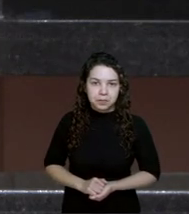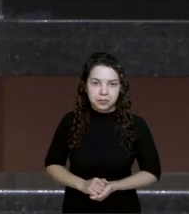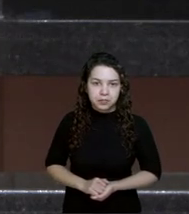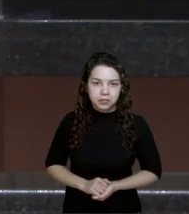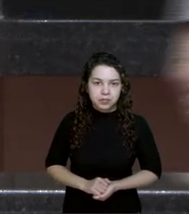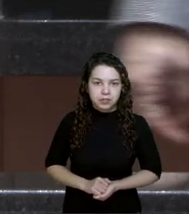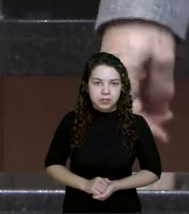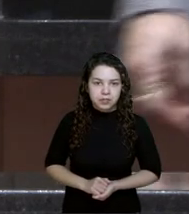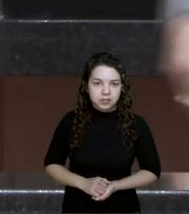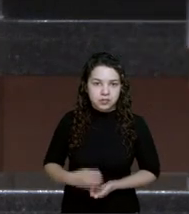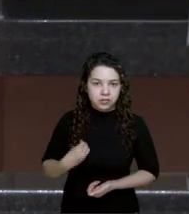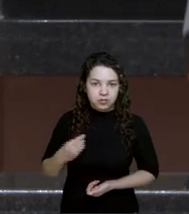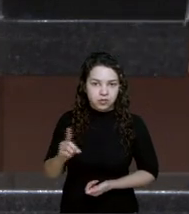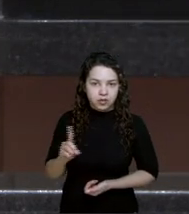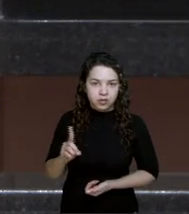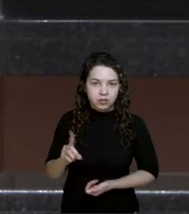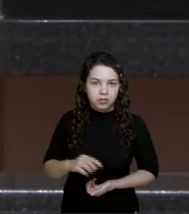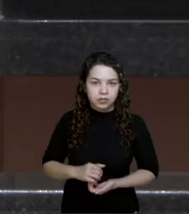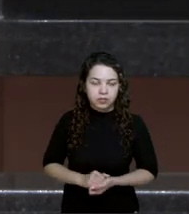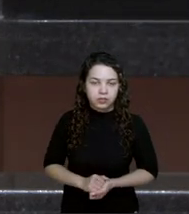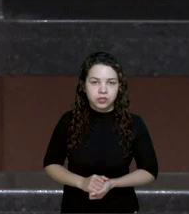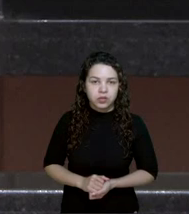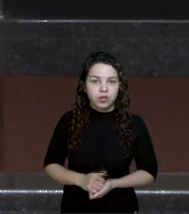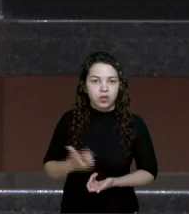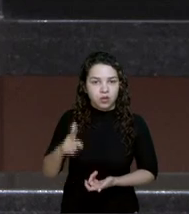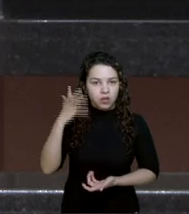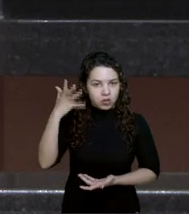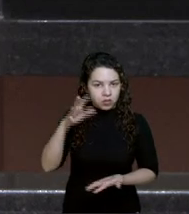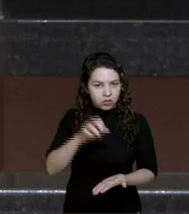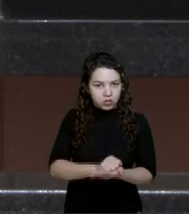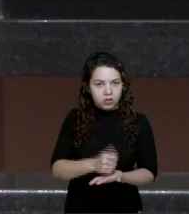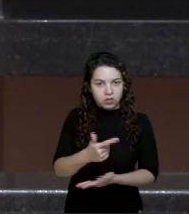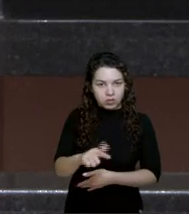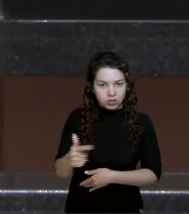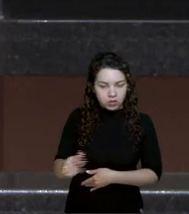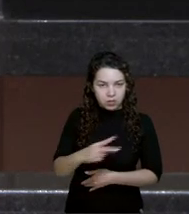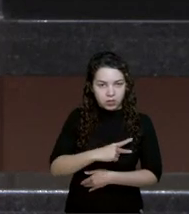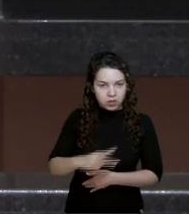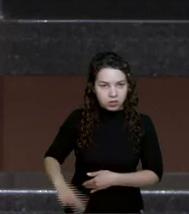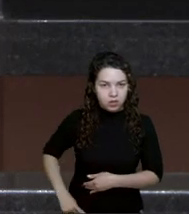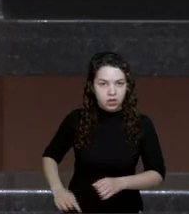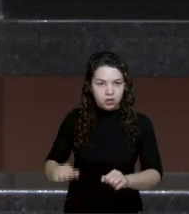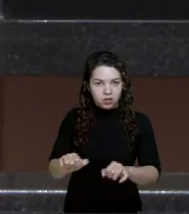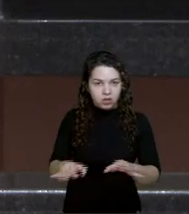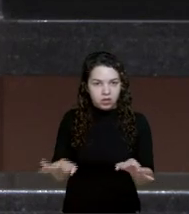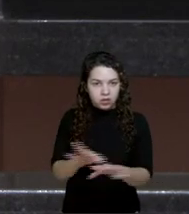Não está, não havendo, então, mais oradores inscritos. Esta presidência, antes de encerrar a